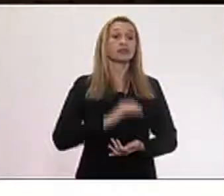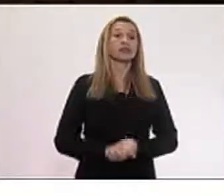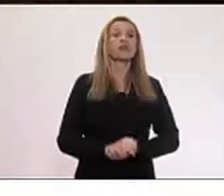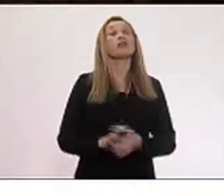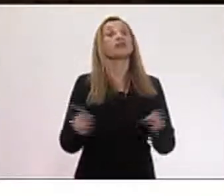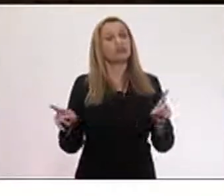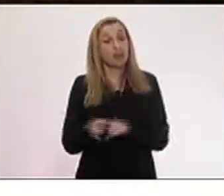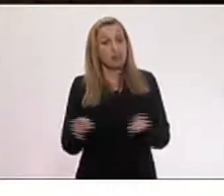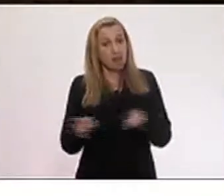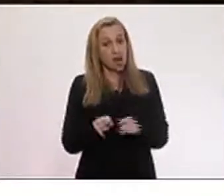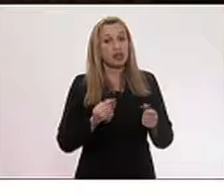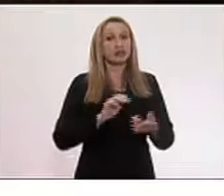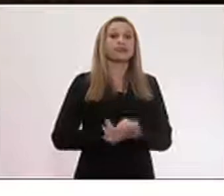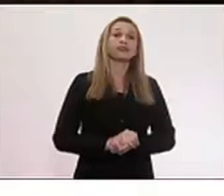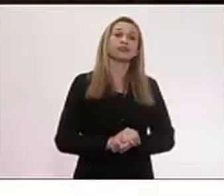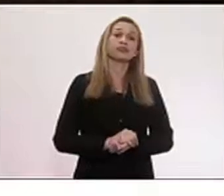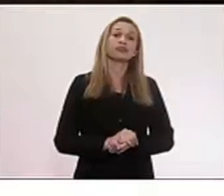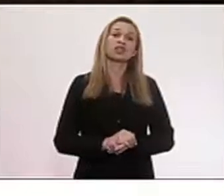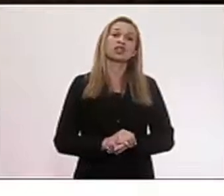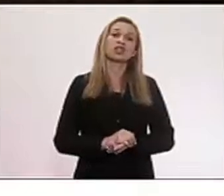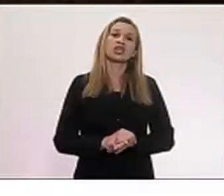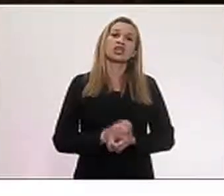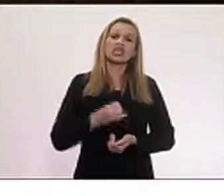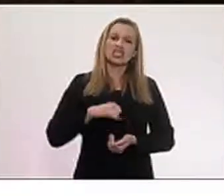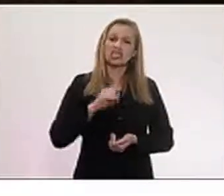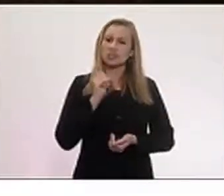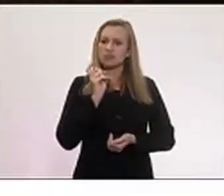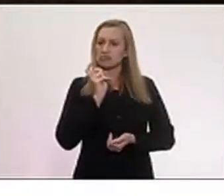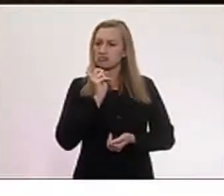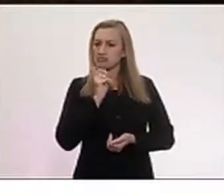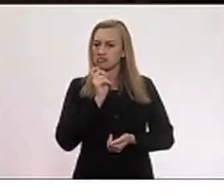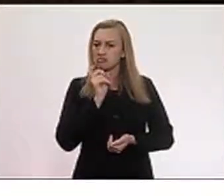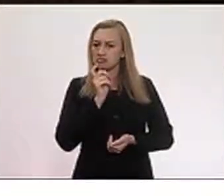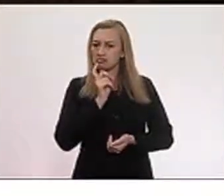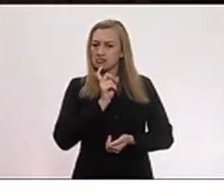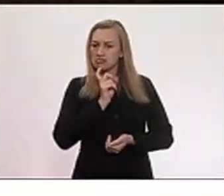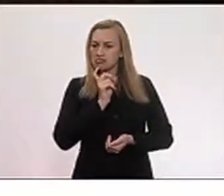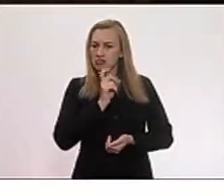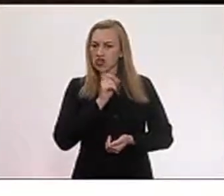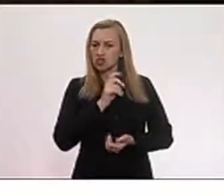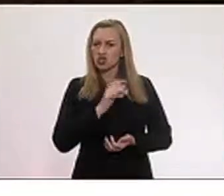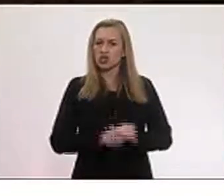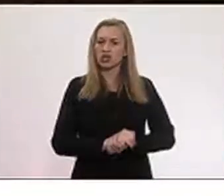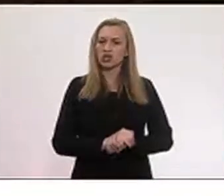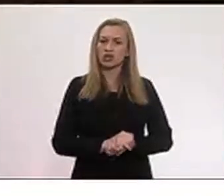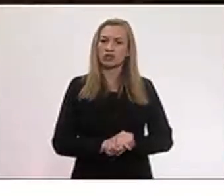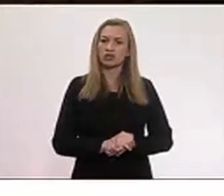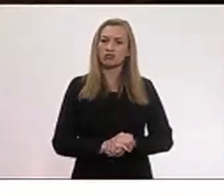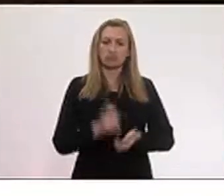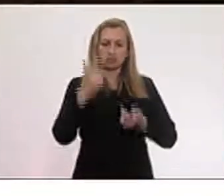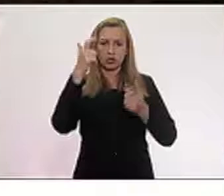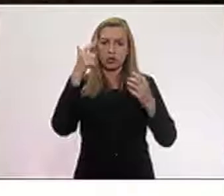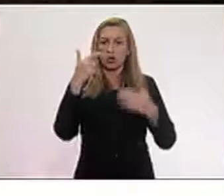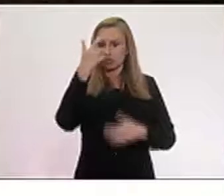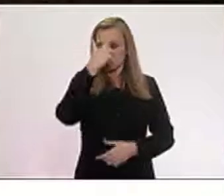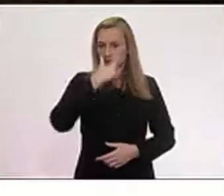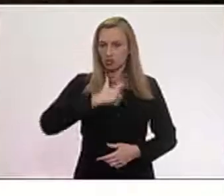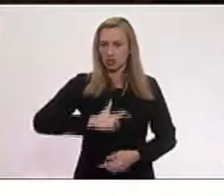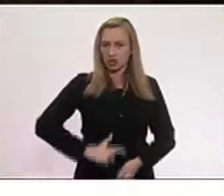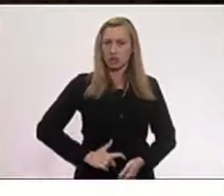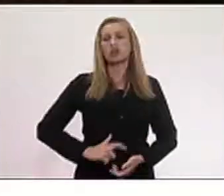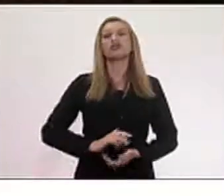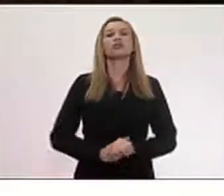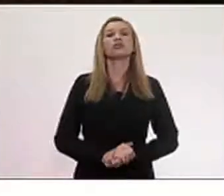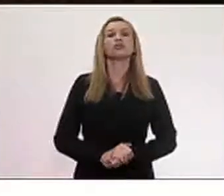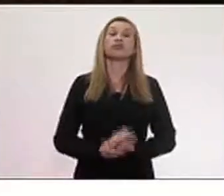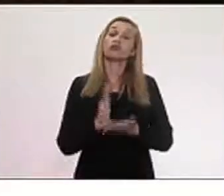do mais, se omitiu quanto ao comportamento